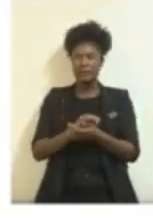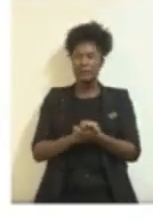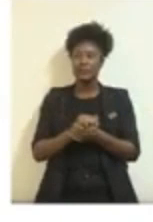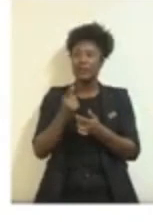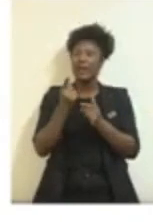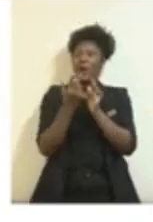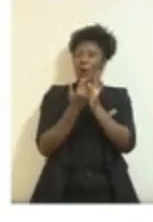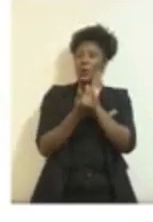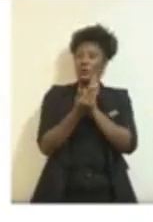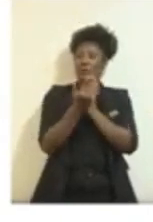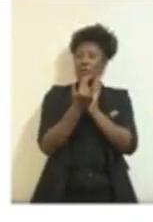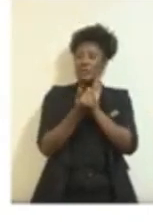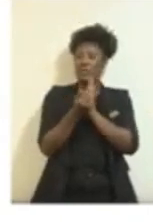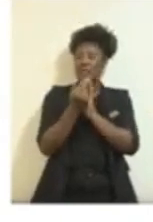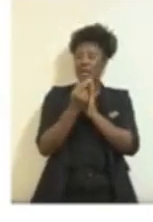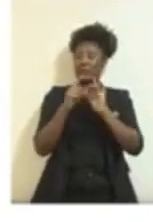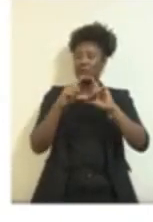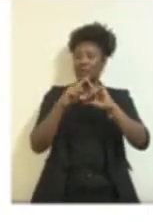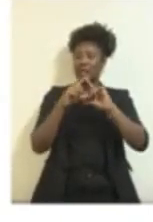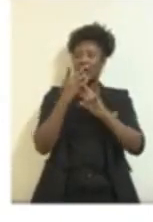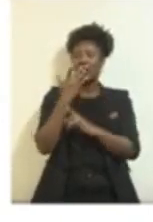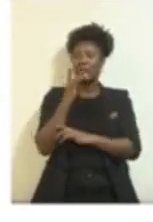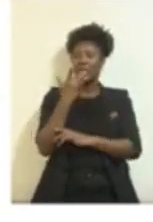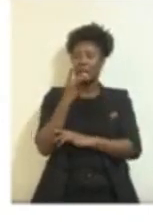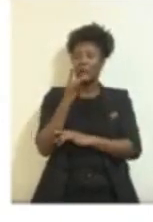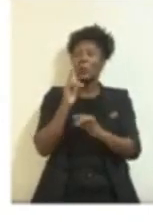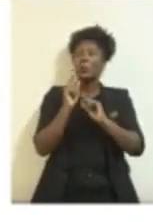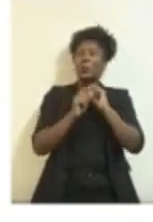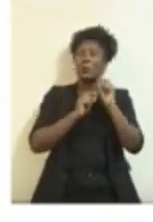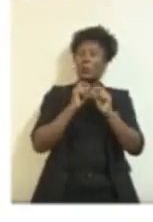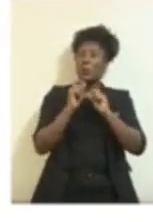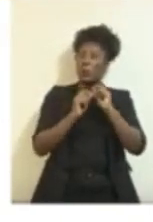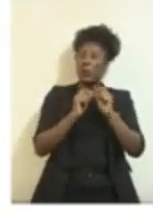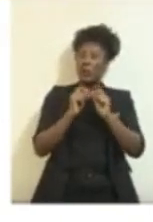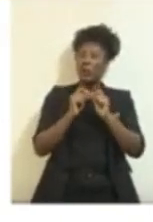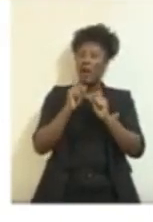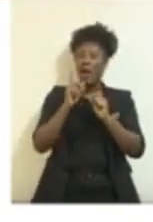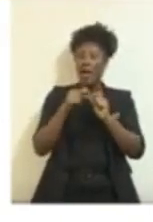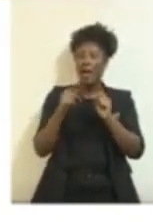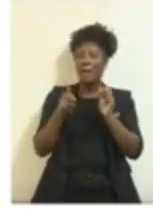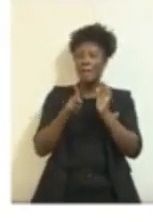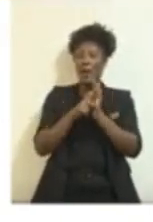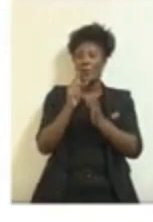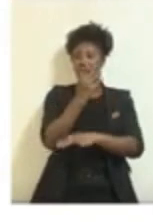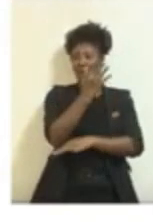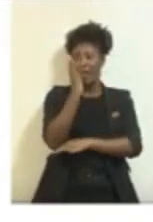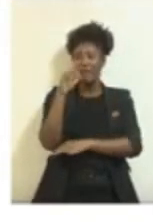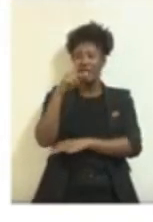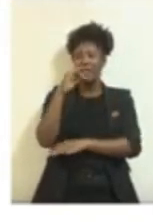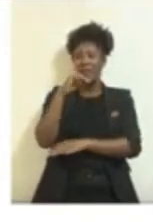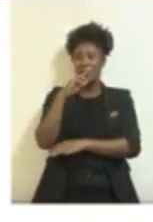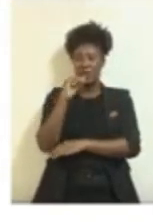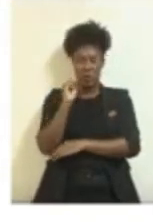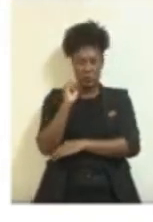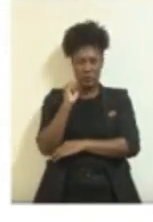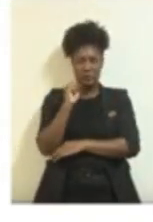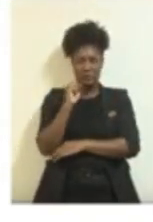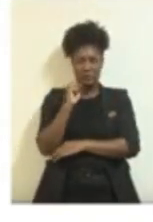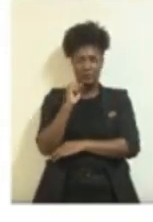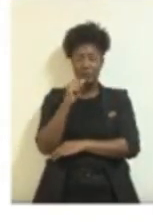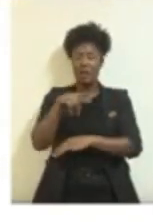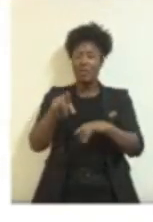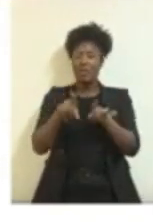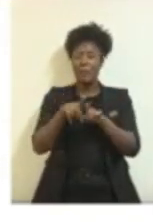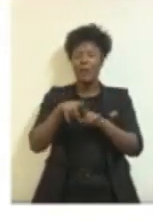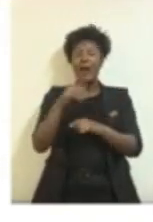triângulos brancos são áreas que têm um histórico de pinos, depois voltou a ser campo. E os círculos brancos são áreas